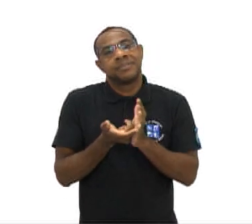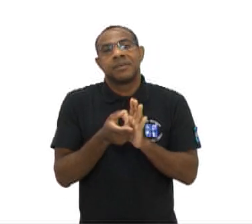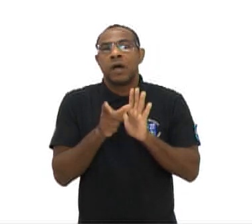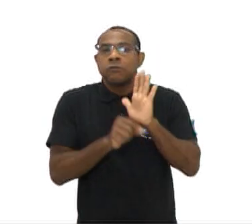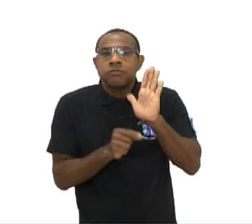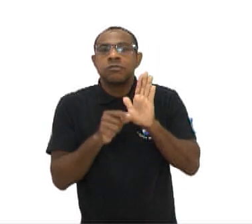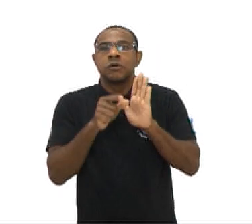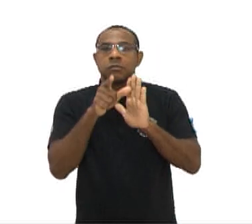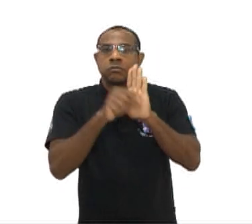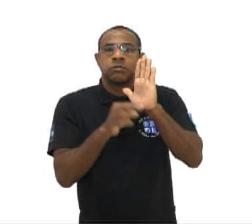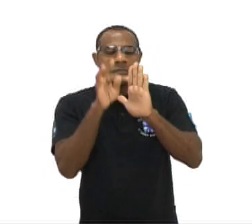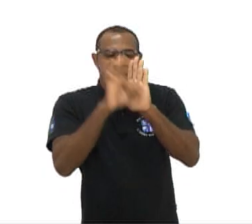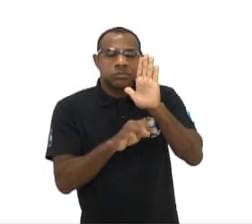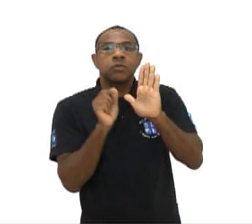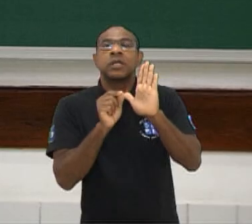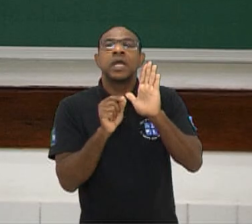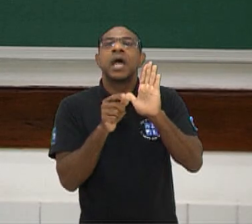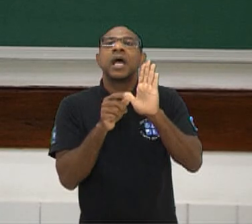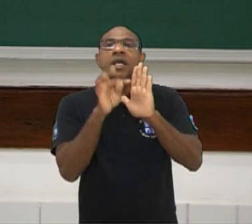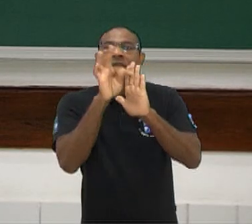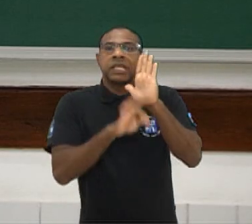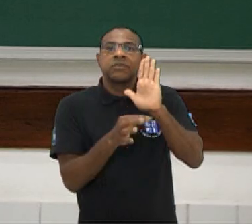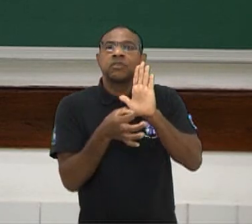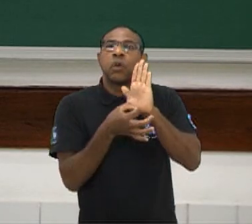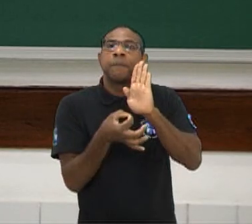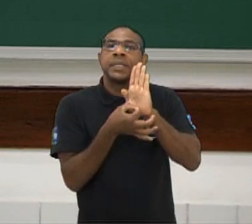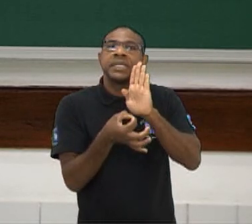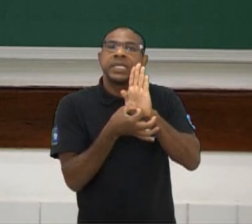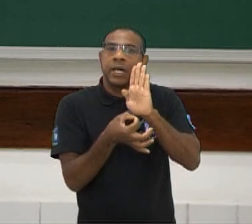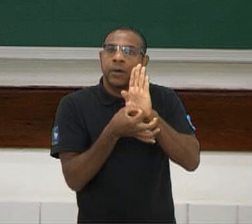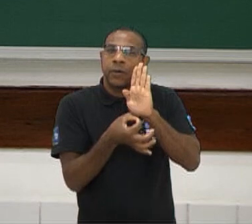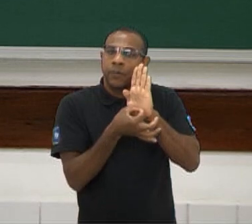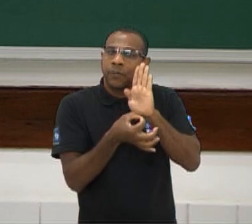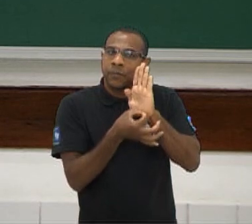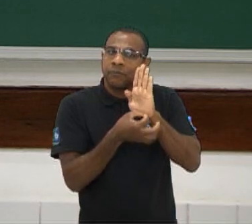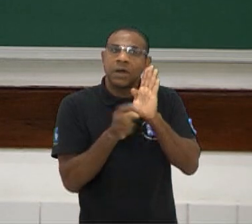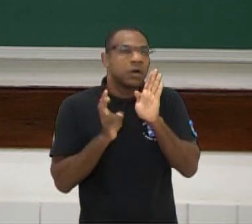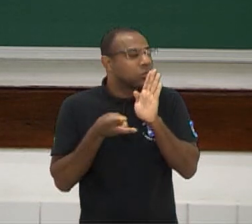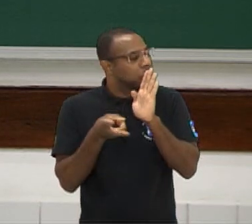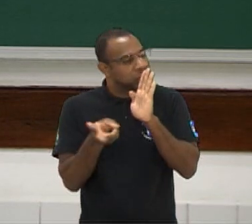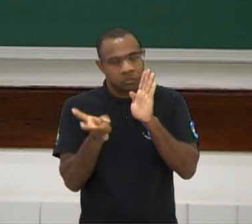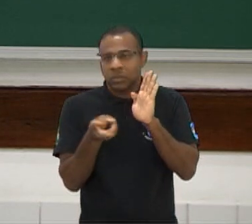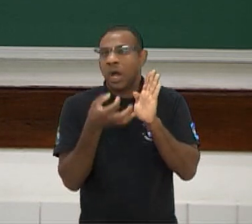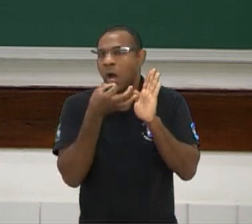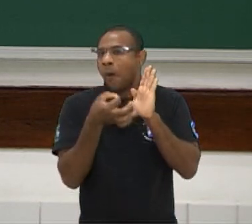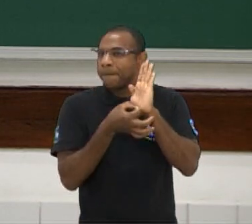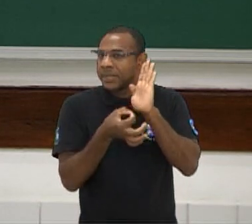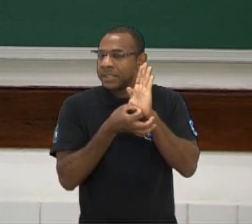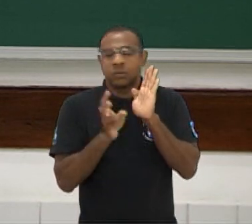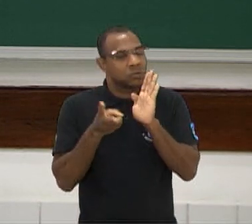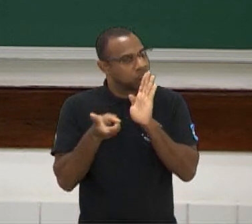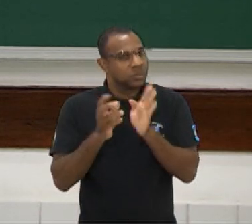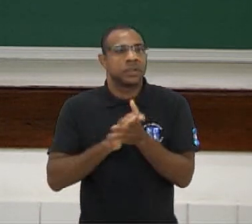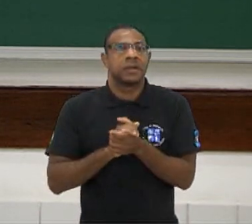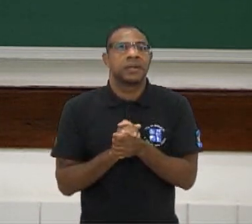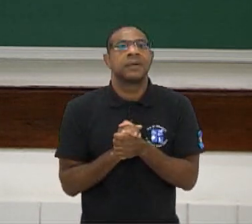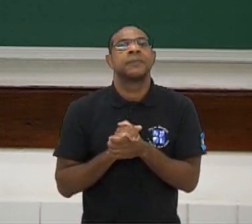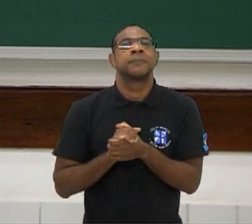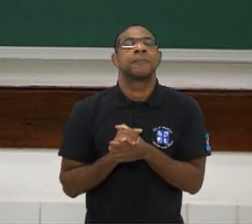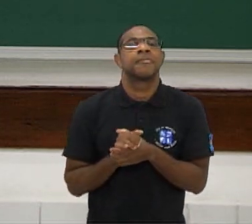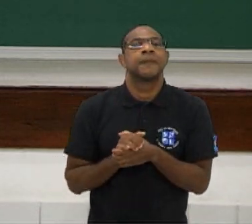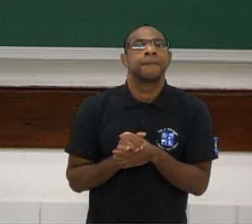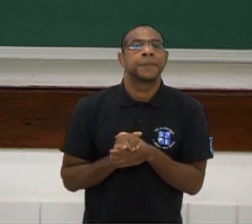nas duas últimas aulas nós falamos sobre artigo de opinião? Hoje nós vamos continuar falando de artigo de opinião. Não será aquele mesmo